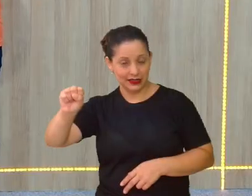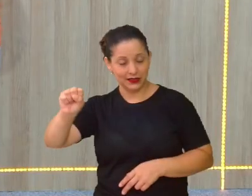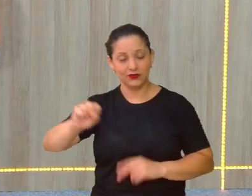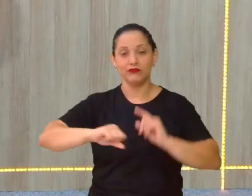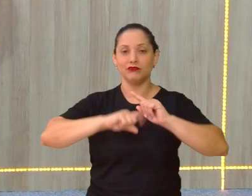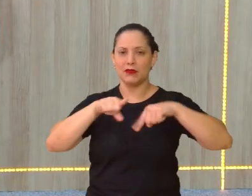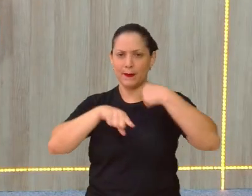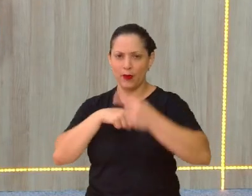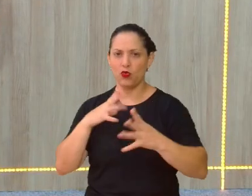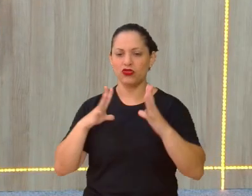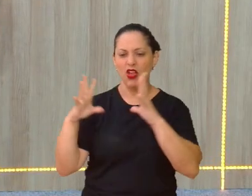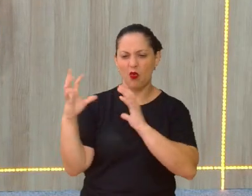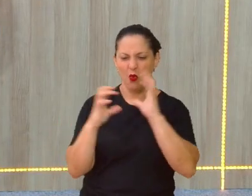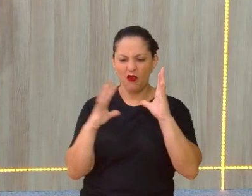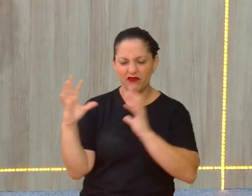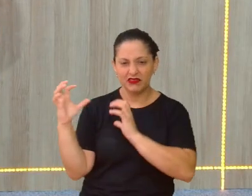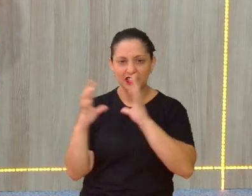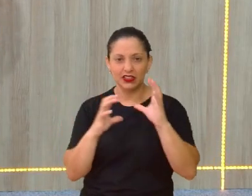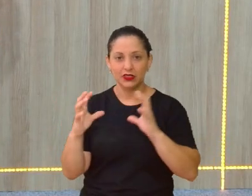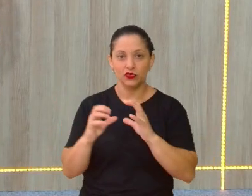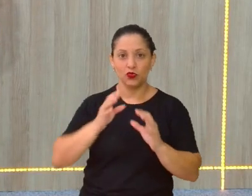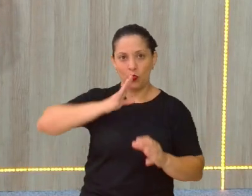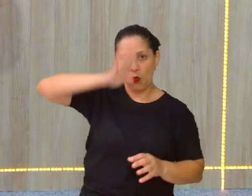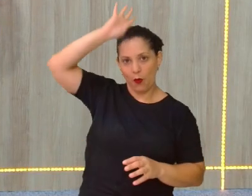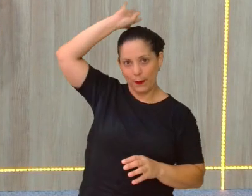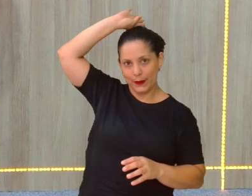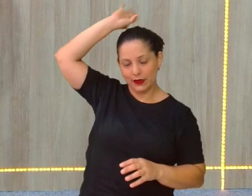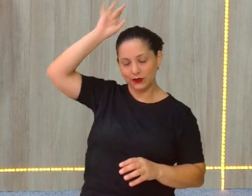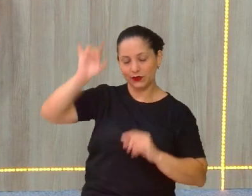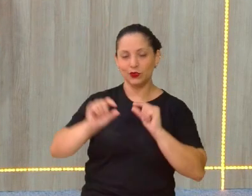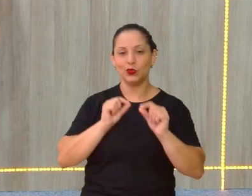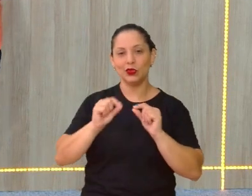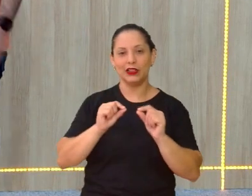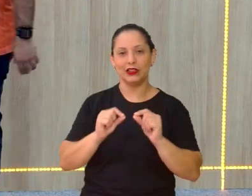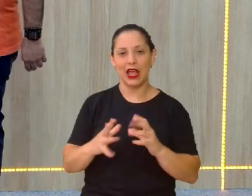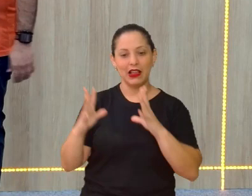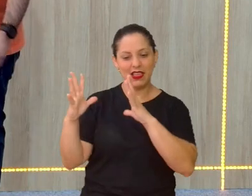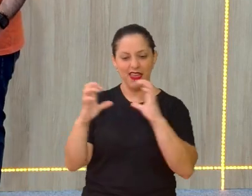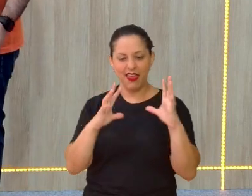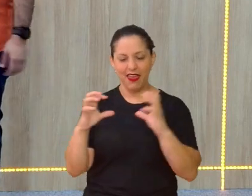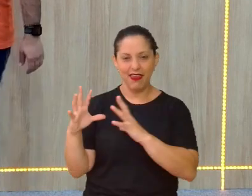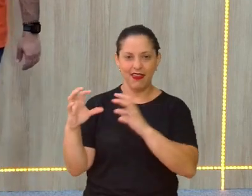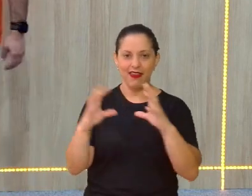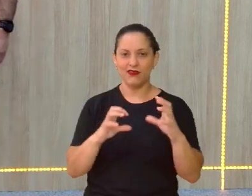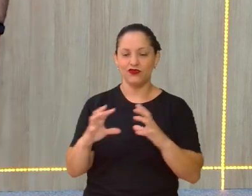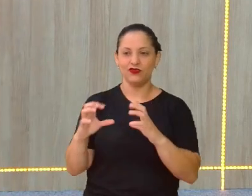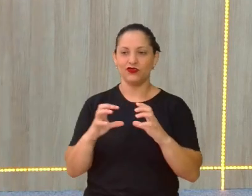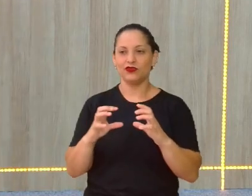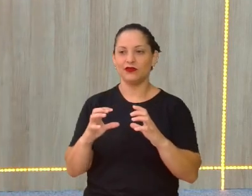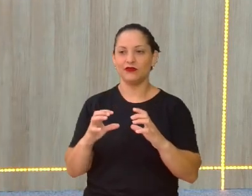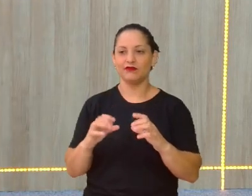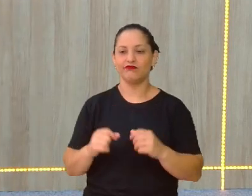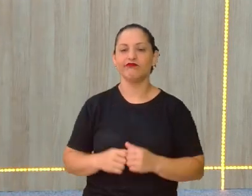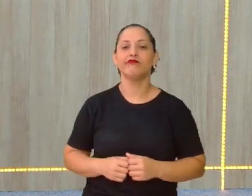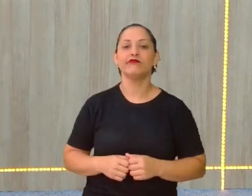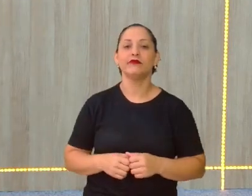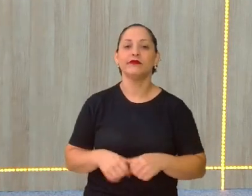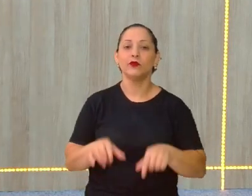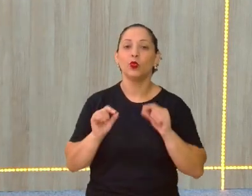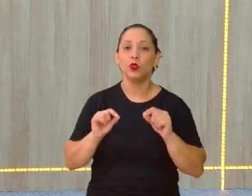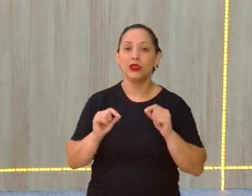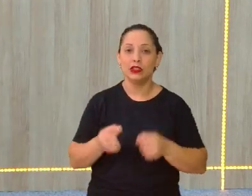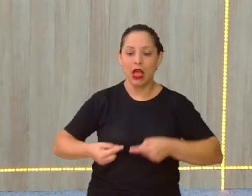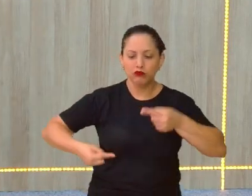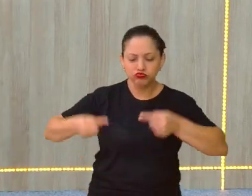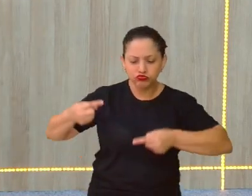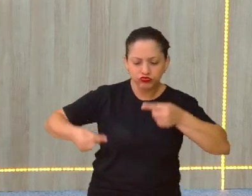com os romanos nas chamadas guerras púnicas, né, disputando exatamente esse território